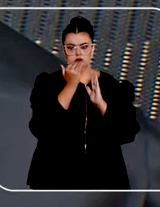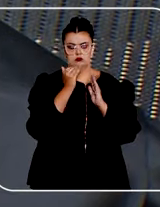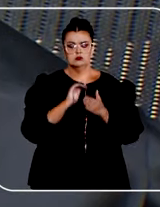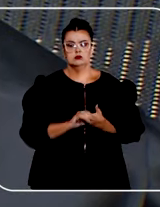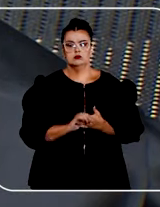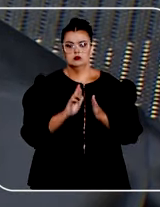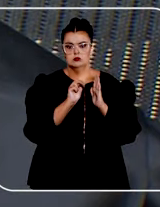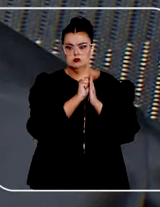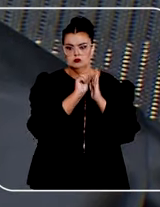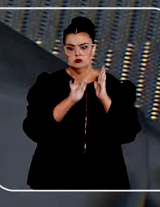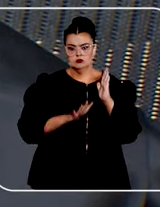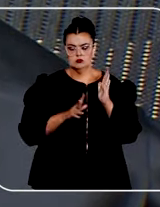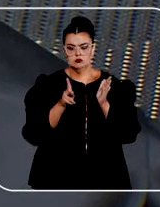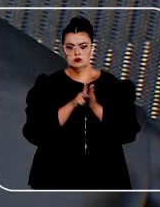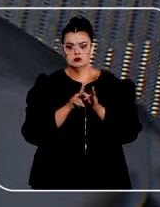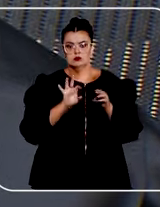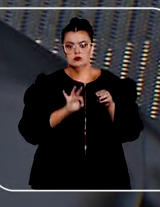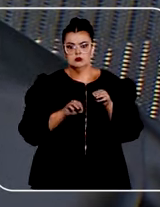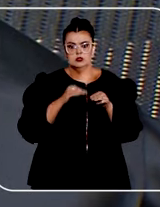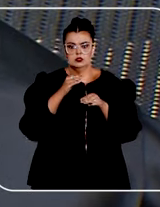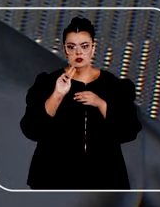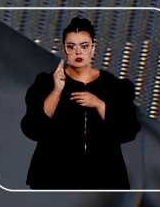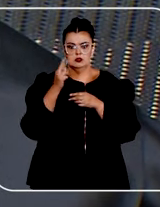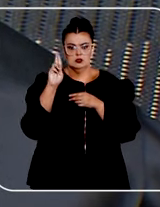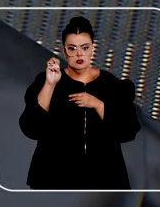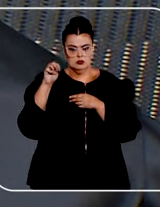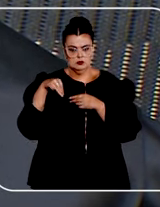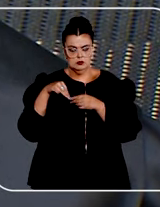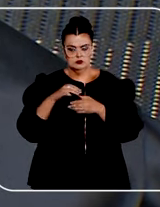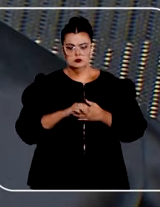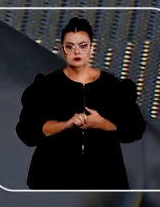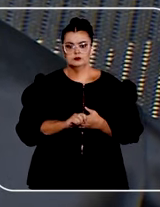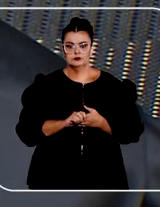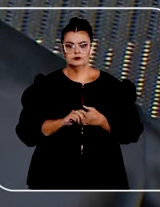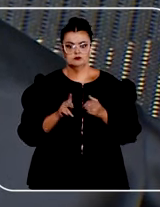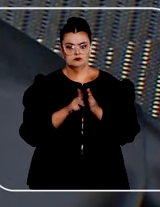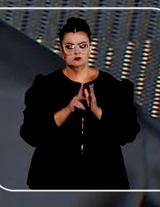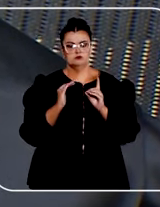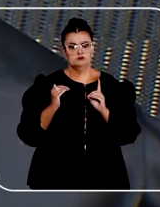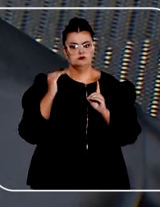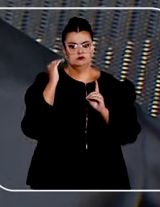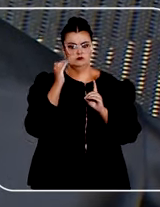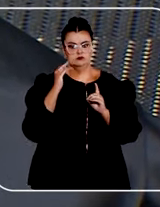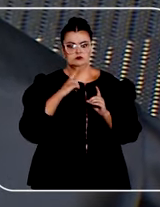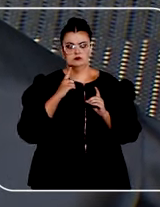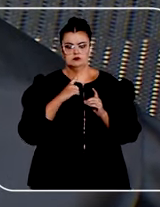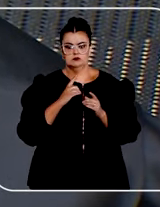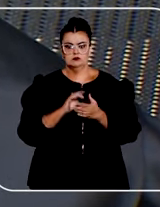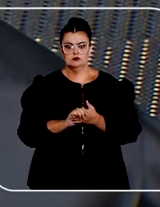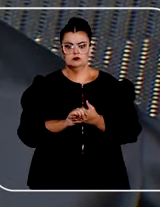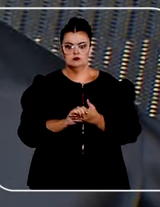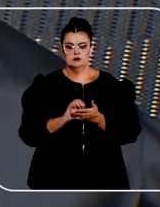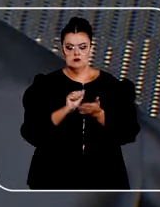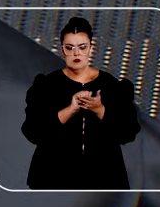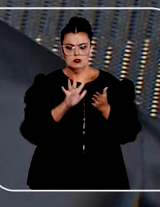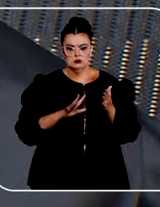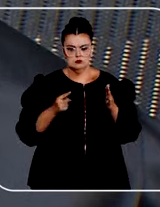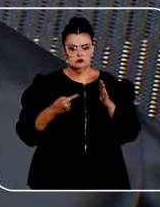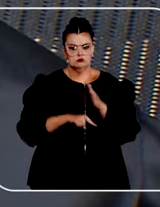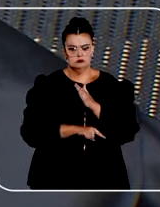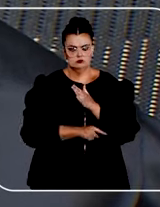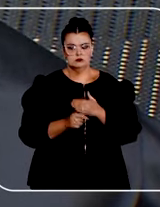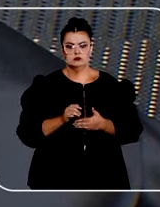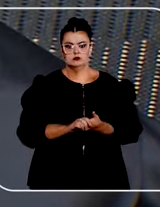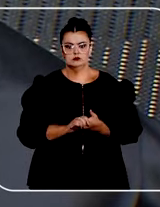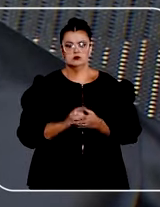a relatoria é do ministro Herman Benjamin segundo magistrado a matéria é de alta expressão não apenas